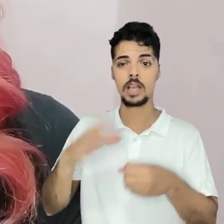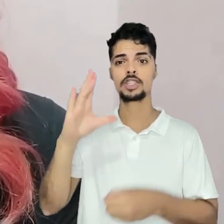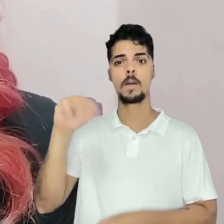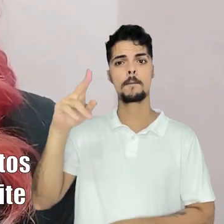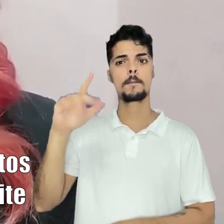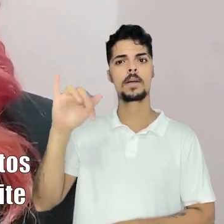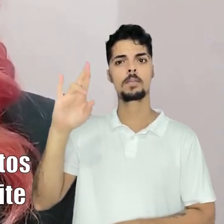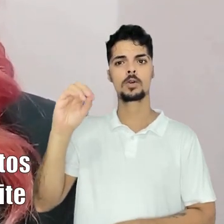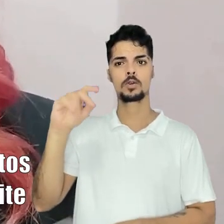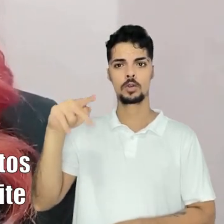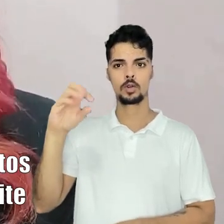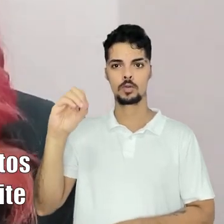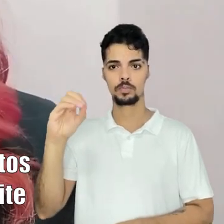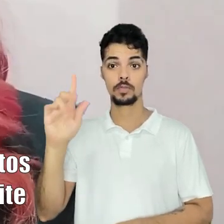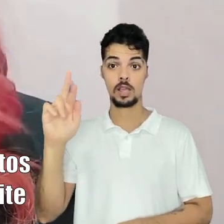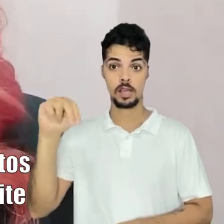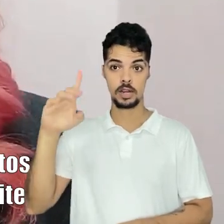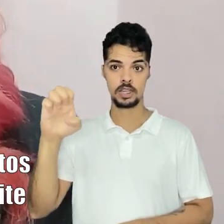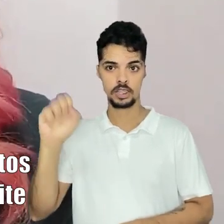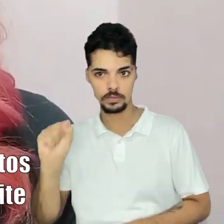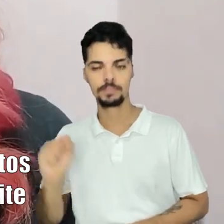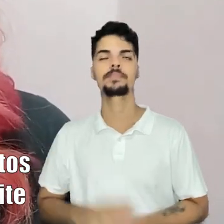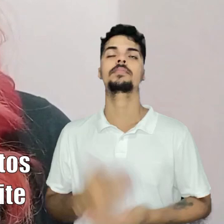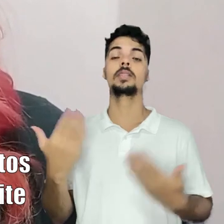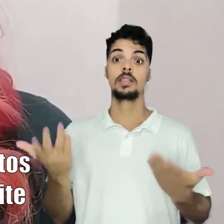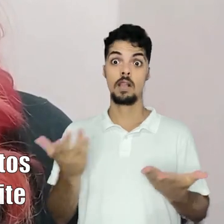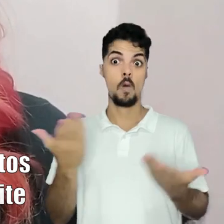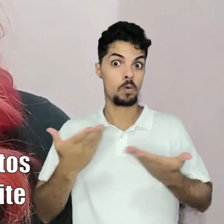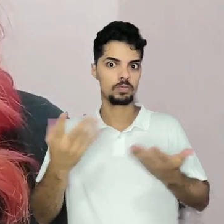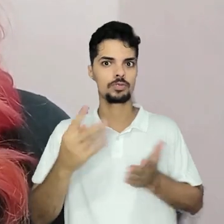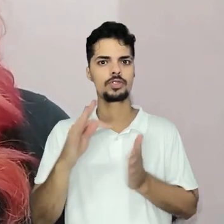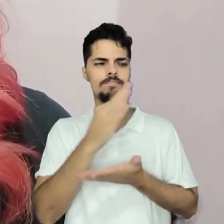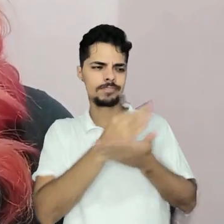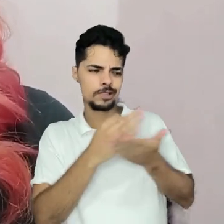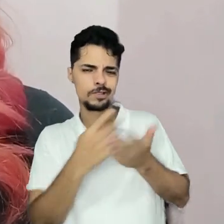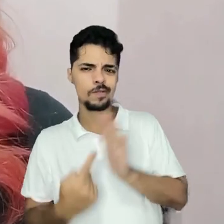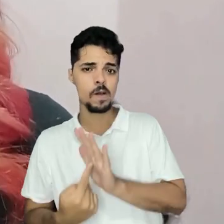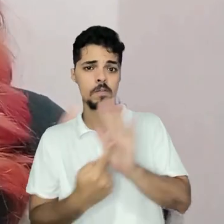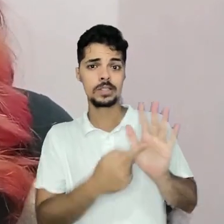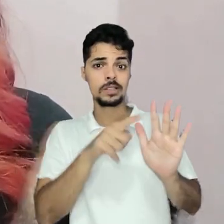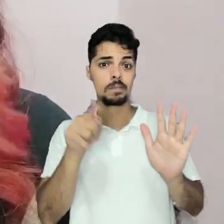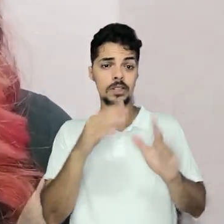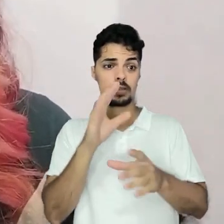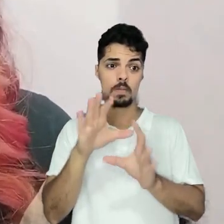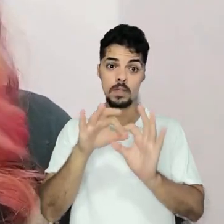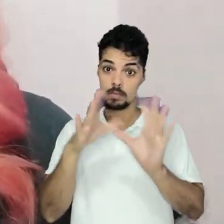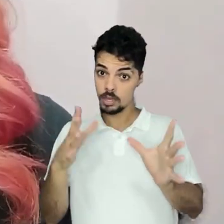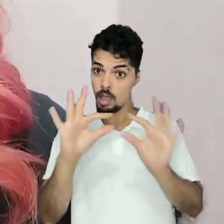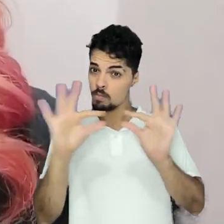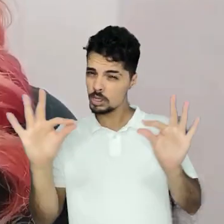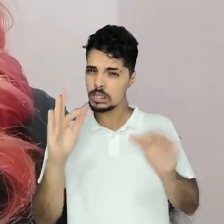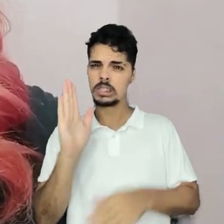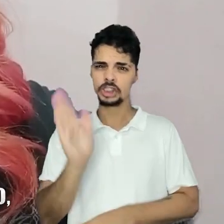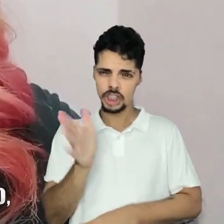Sul. Hoje eu vim apresentar um dos muitos textos que já estão publicados no site Brasil, Bicentenário das